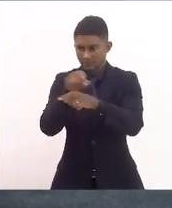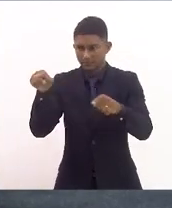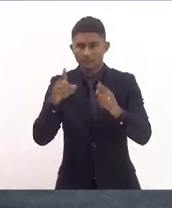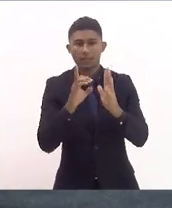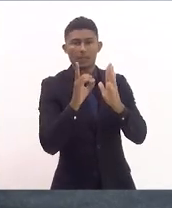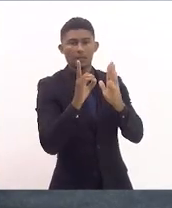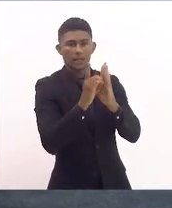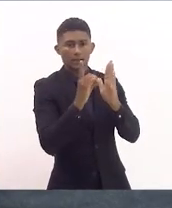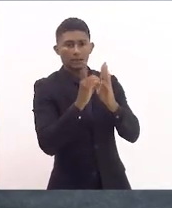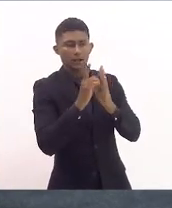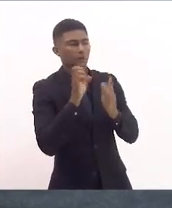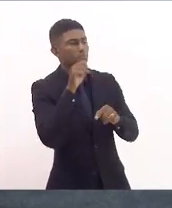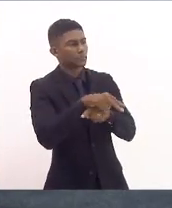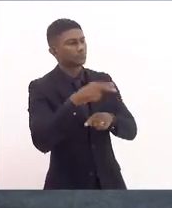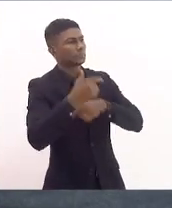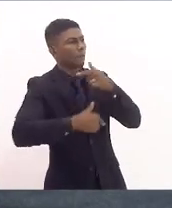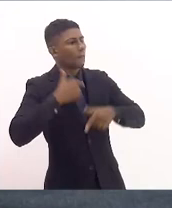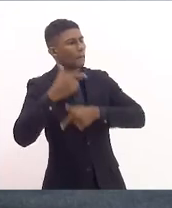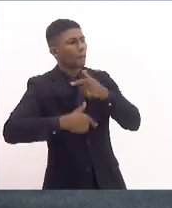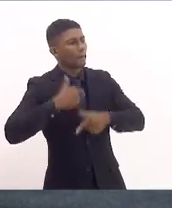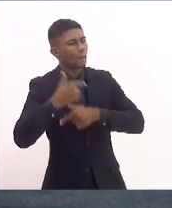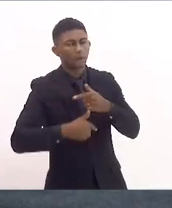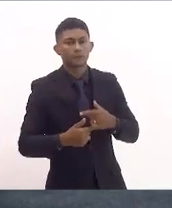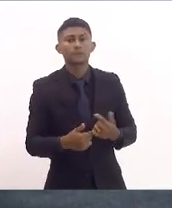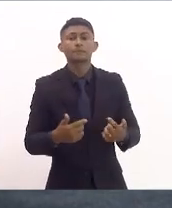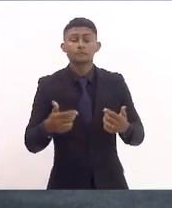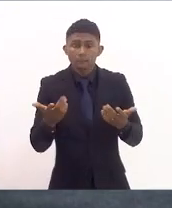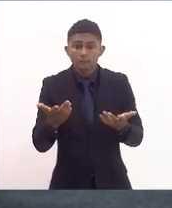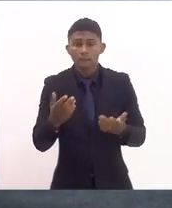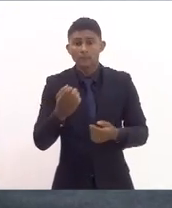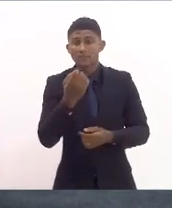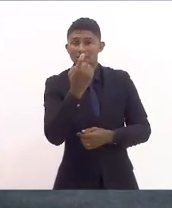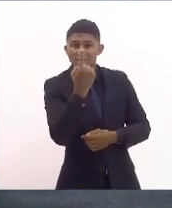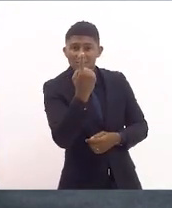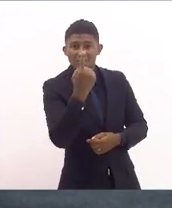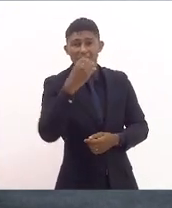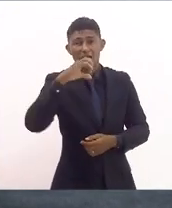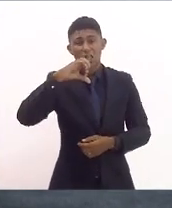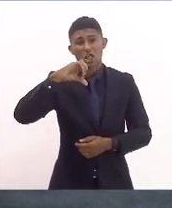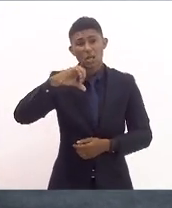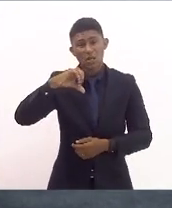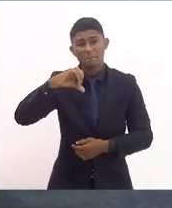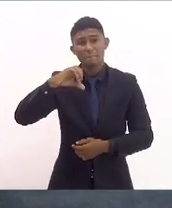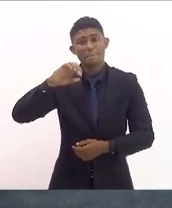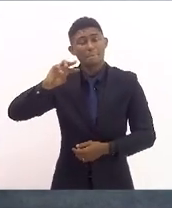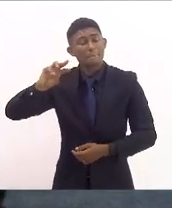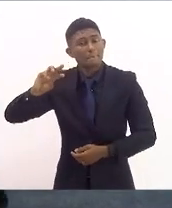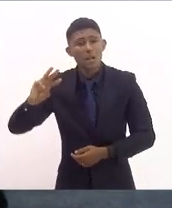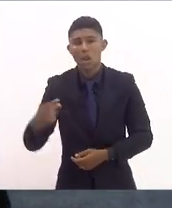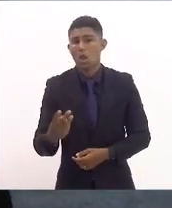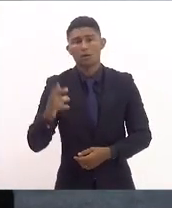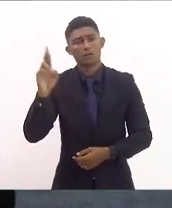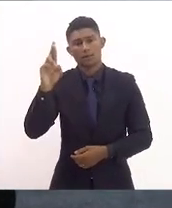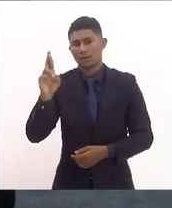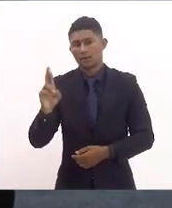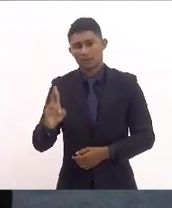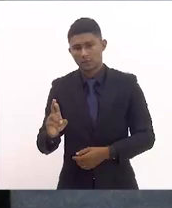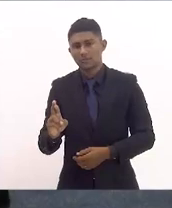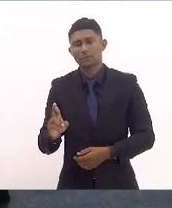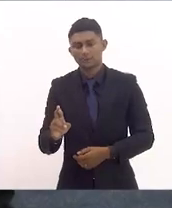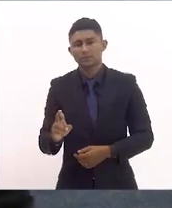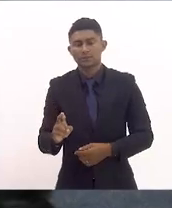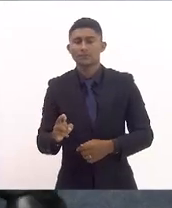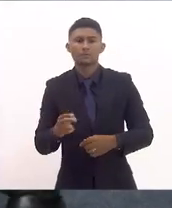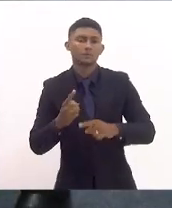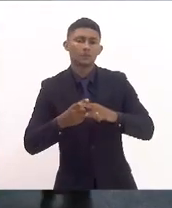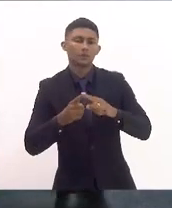Detran recebe 19 milhões 19 milhões por essa